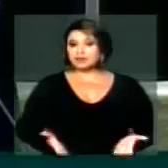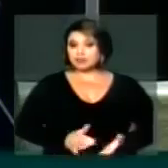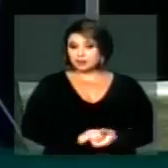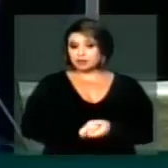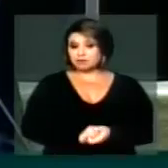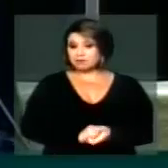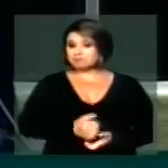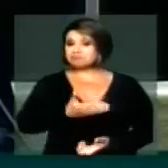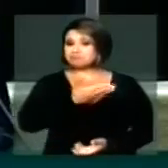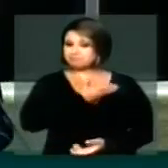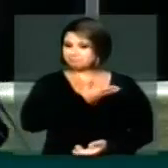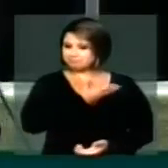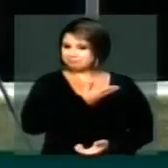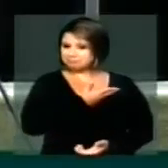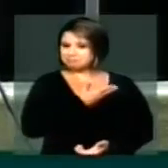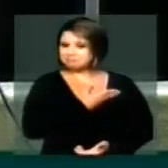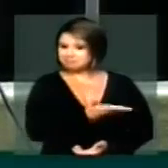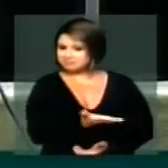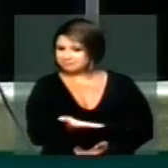cumprimentos fraternos,